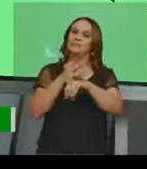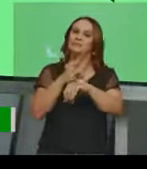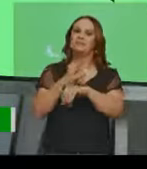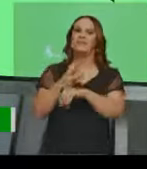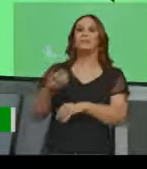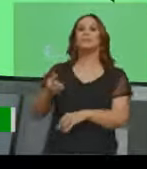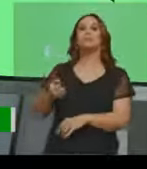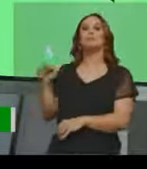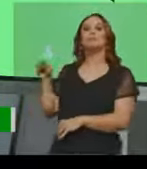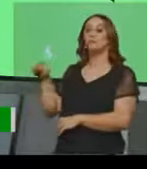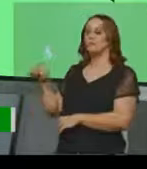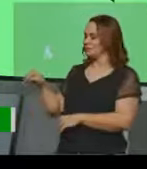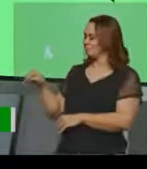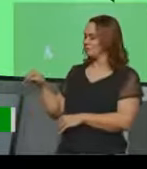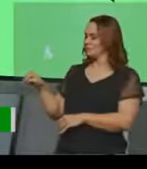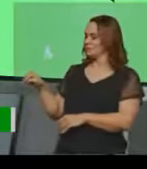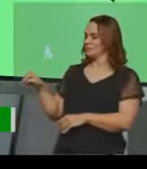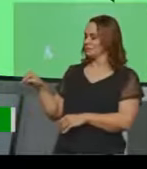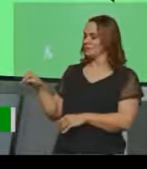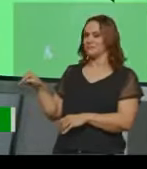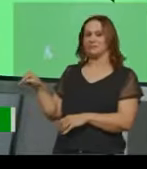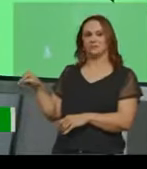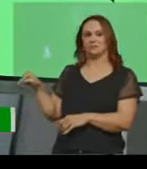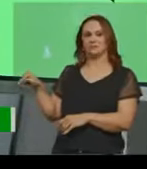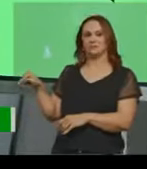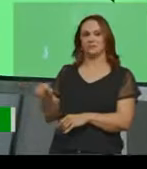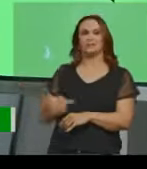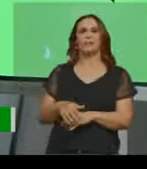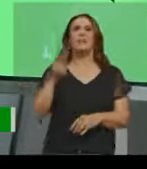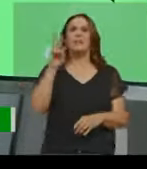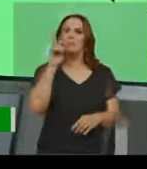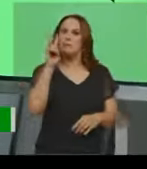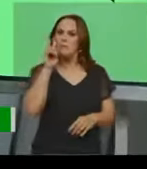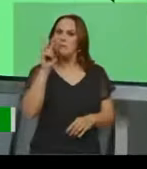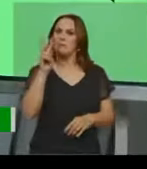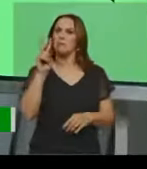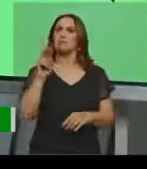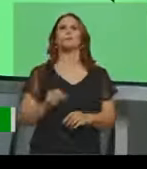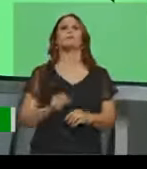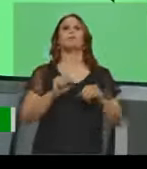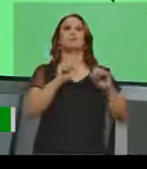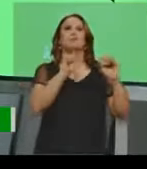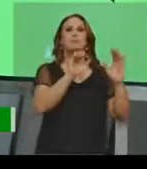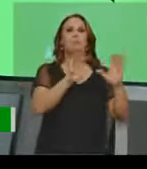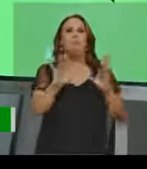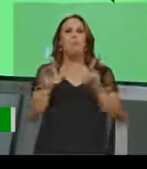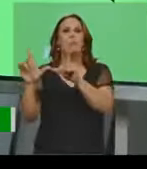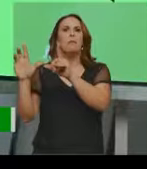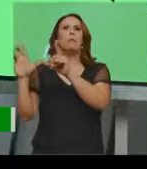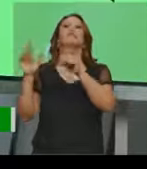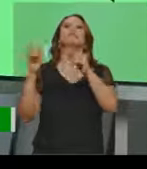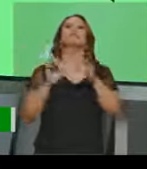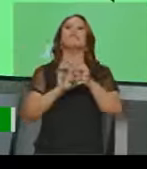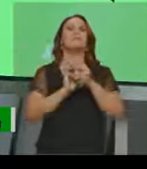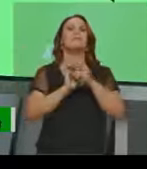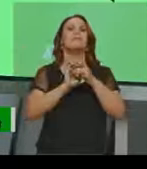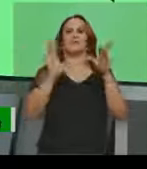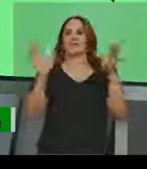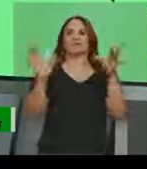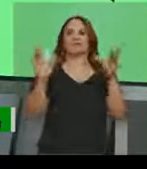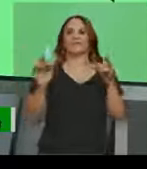31 98295 2794. Lembrando que a programação completa do Se Liga na Educação está no